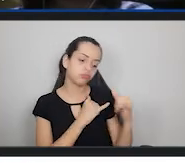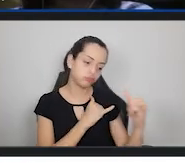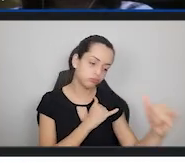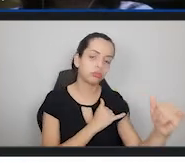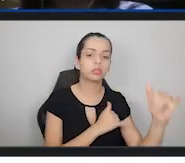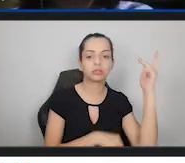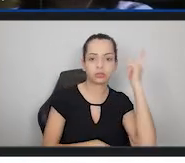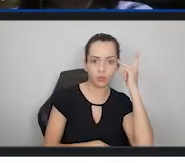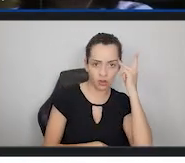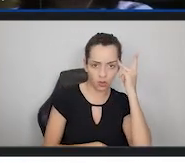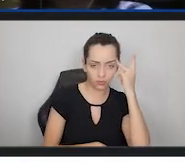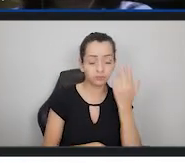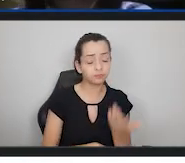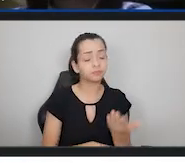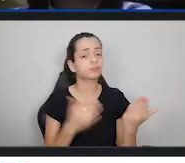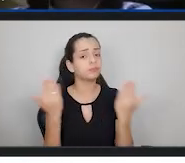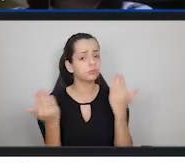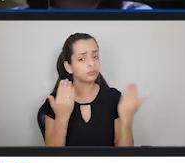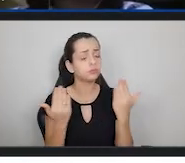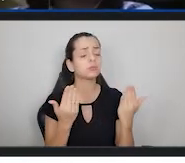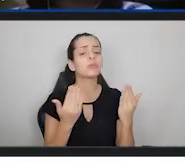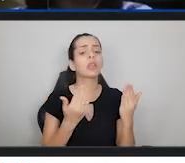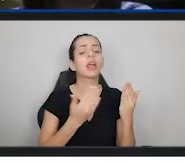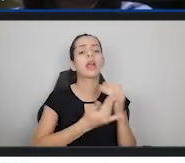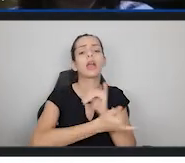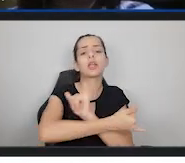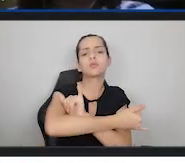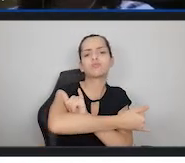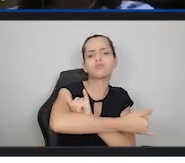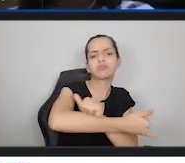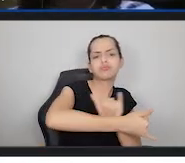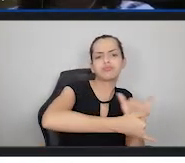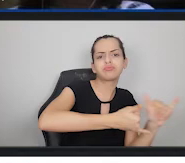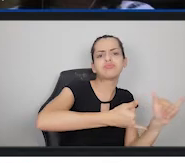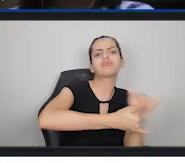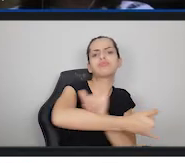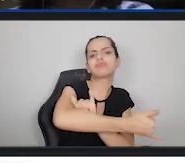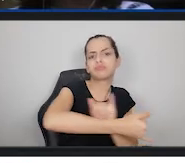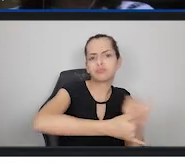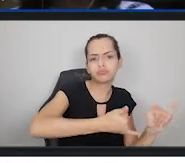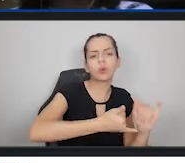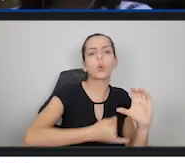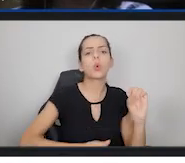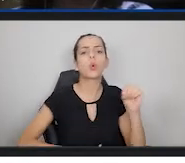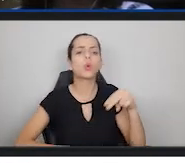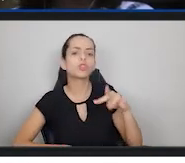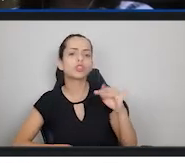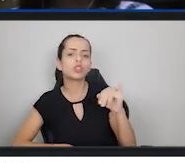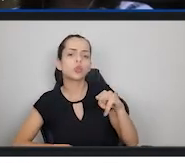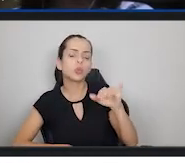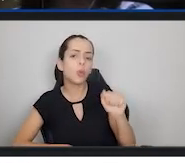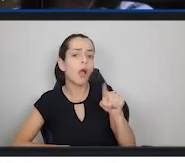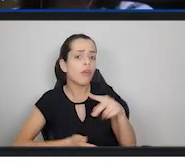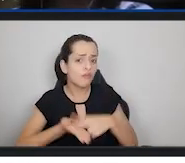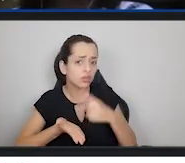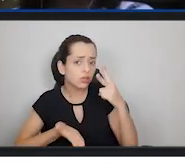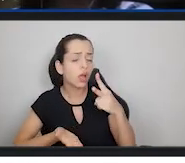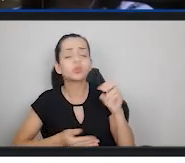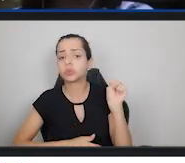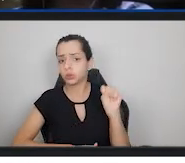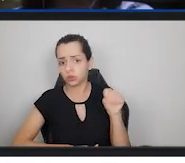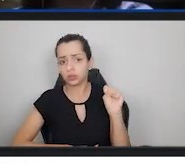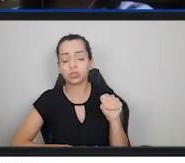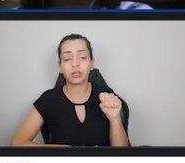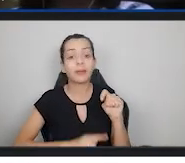contínua que sai lá de Itaipu, chegando também até São Paulo. Corrente contínua, se comparada com corrente elétrica, em se tratando